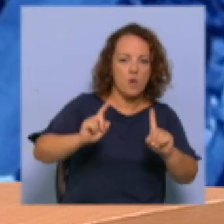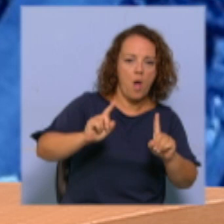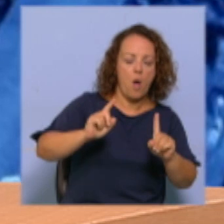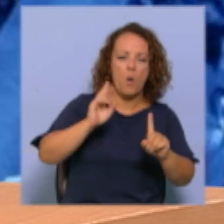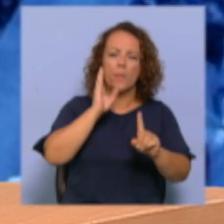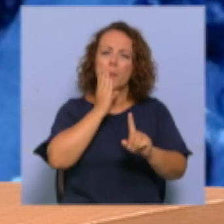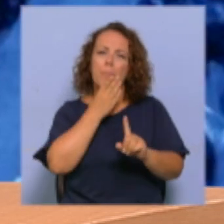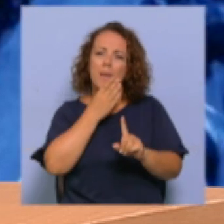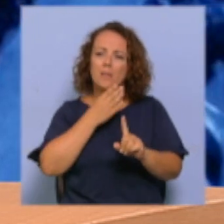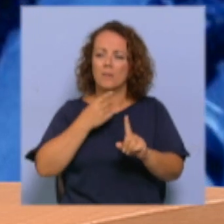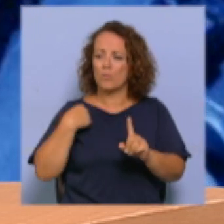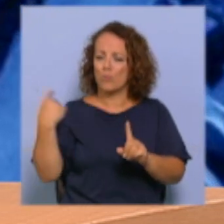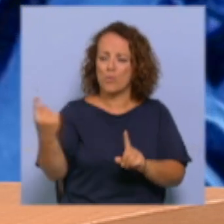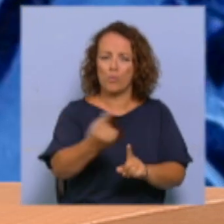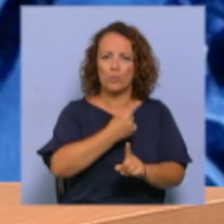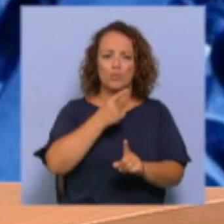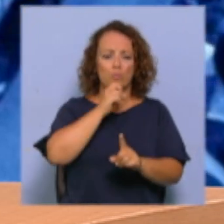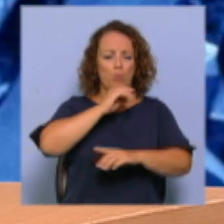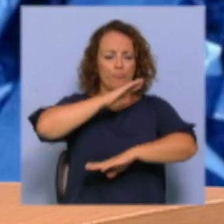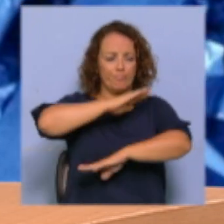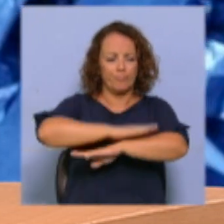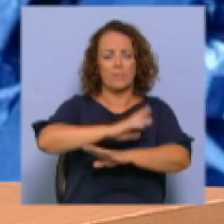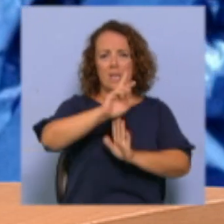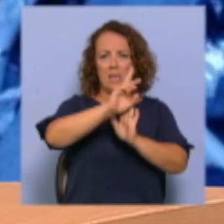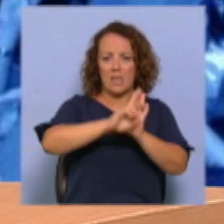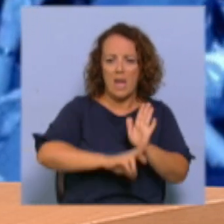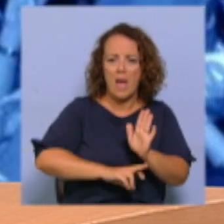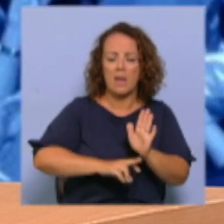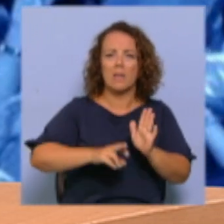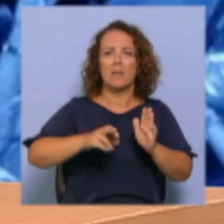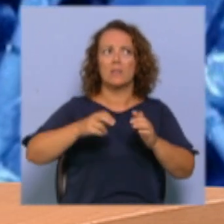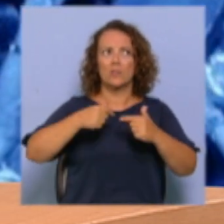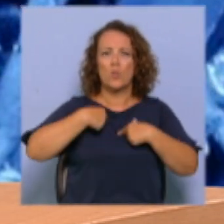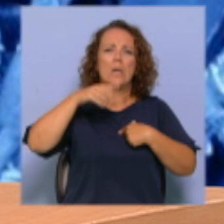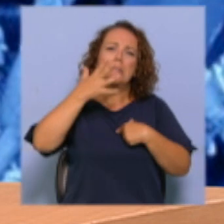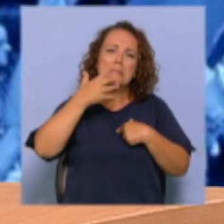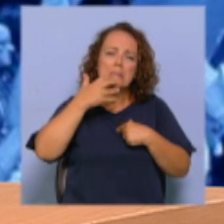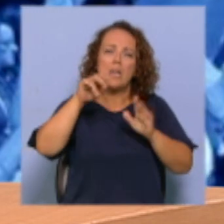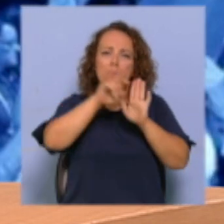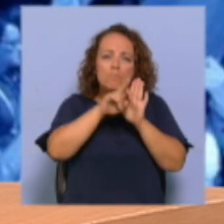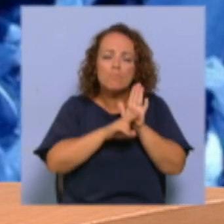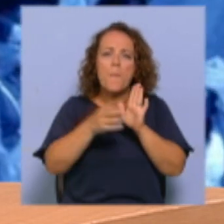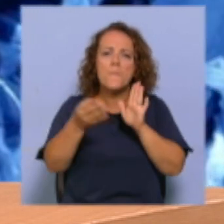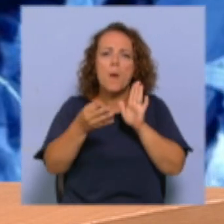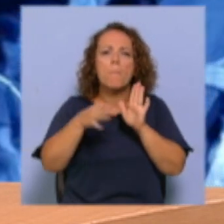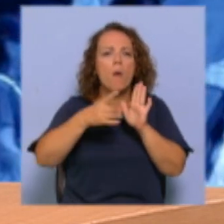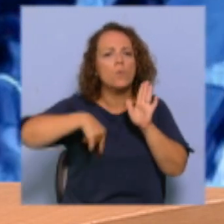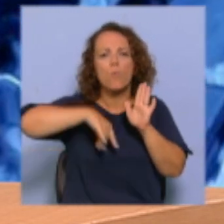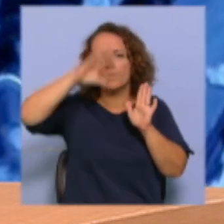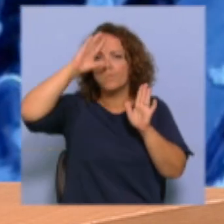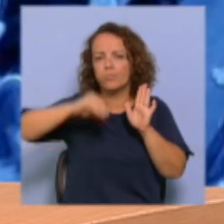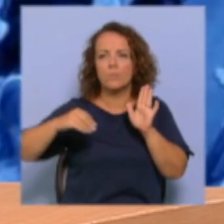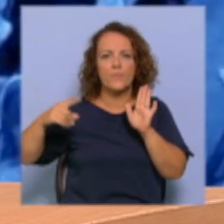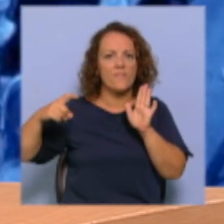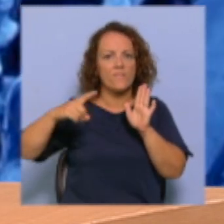vive, mesmo que cumpra as regras todas, não sabe se o vírus chegará ou não. É um enorme